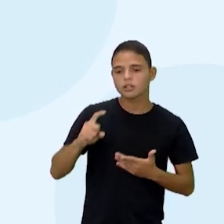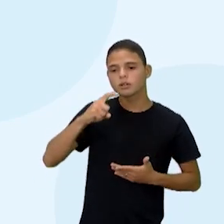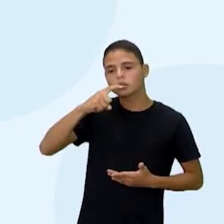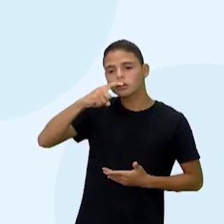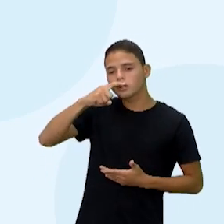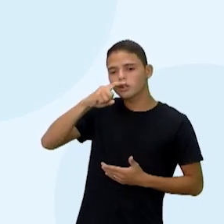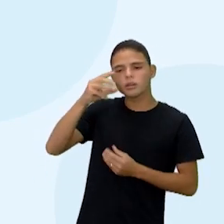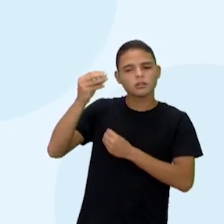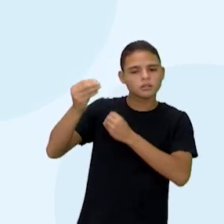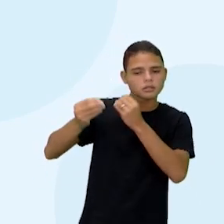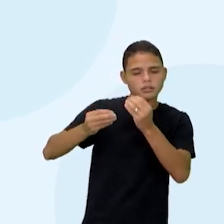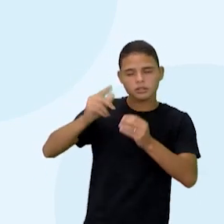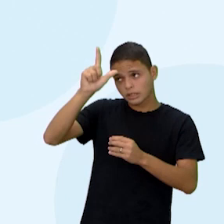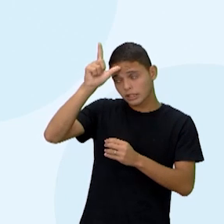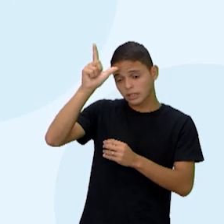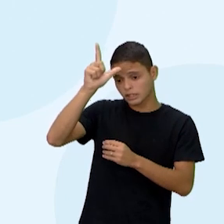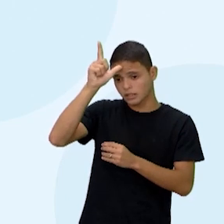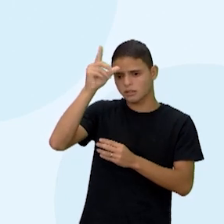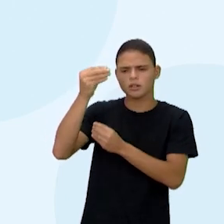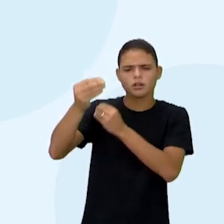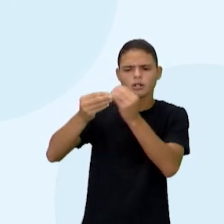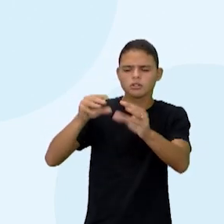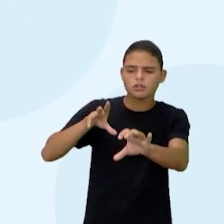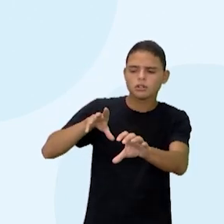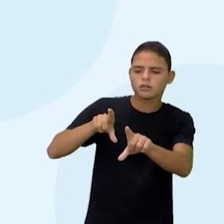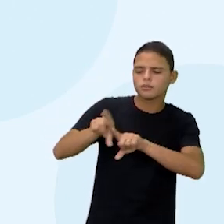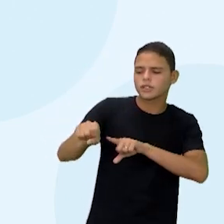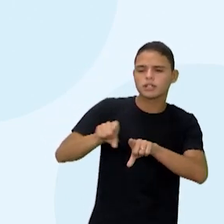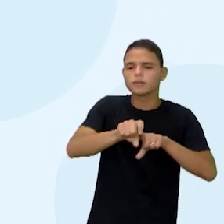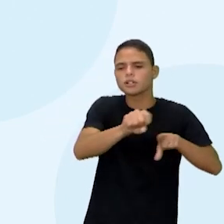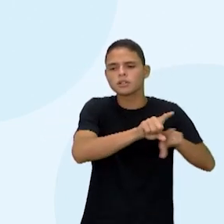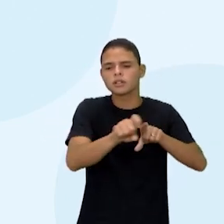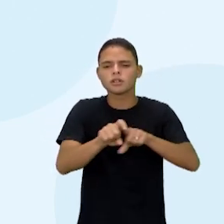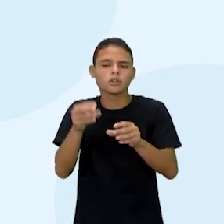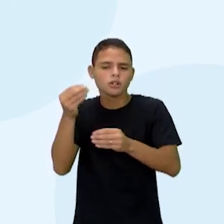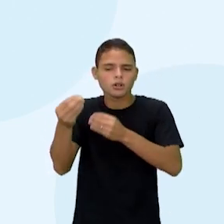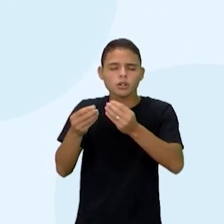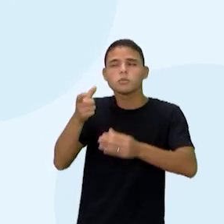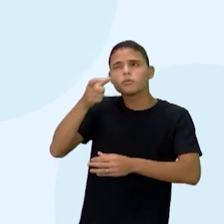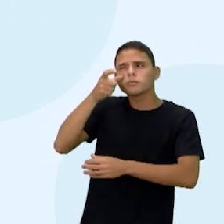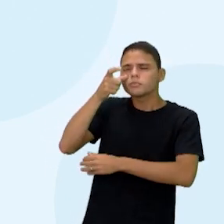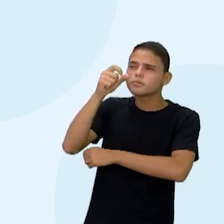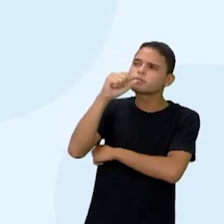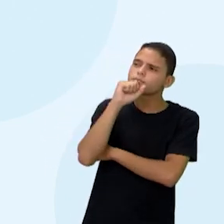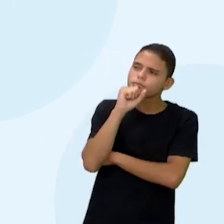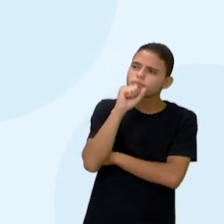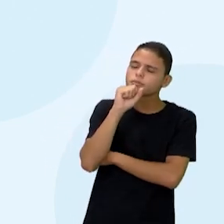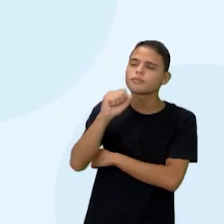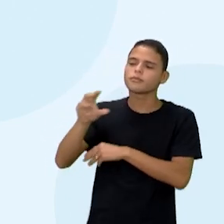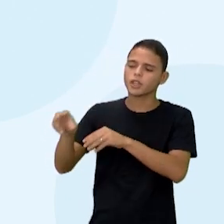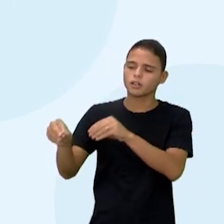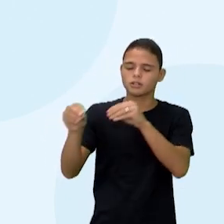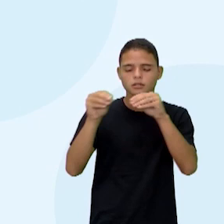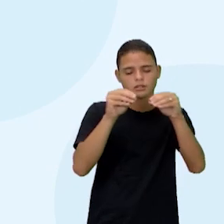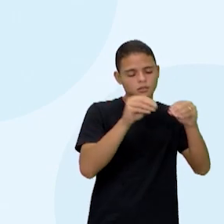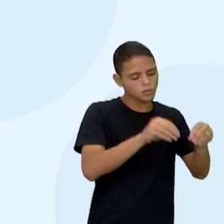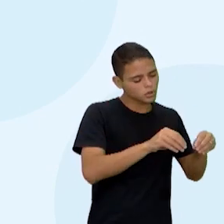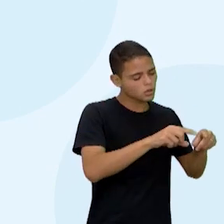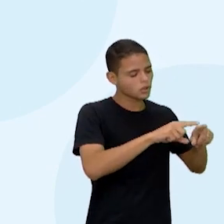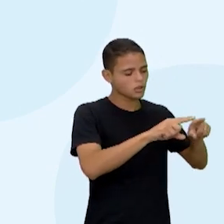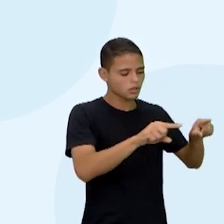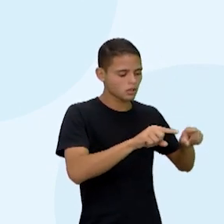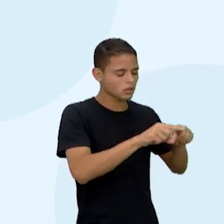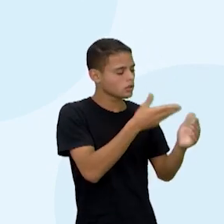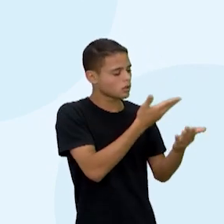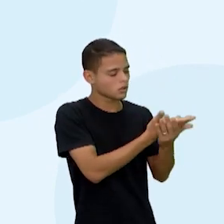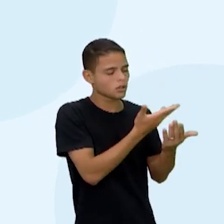dominou os territórios, e aquilo chamou a atenção dela. E aí ela trouxe esse interesse, essa curiosidade para a sala de recursos, para que ela pudesse